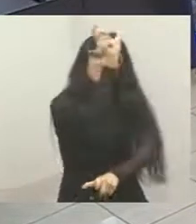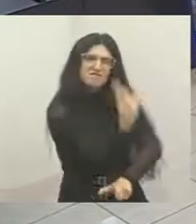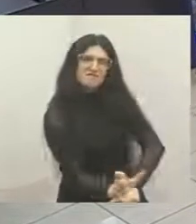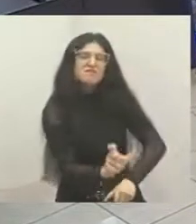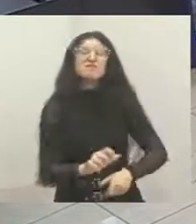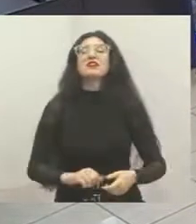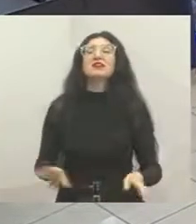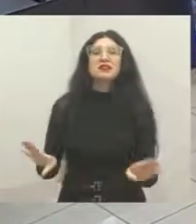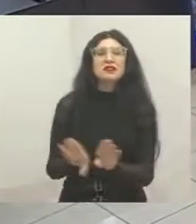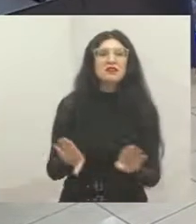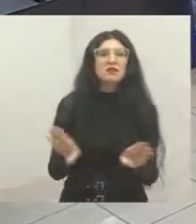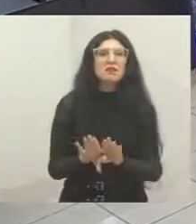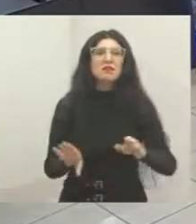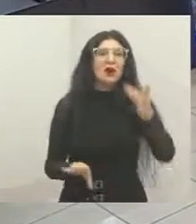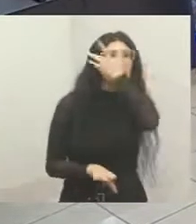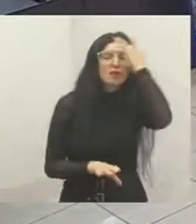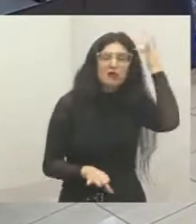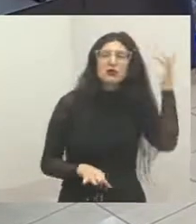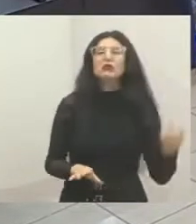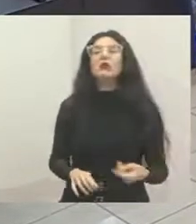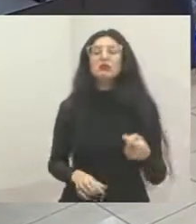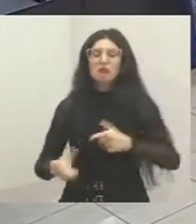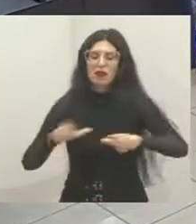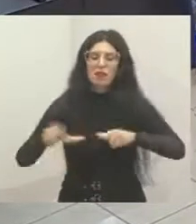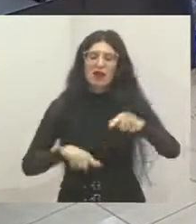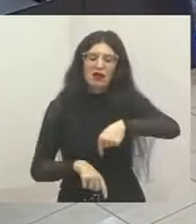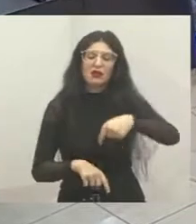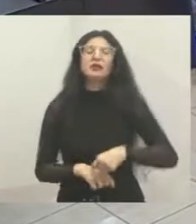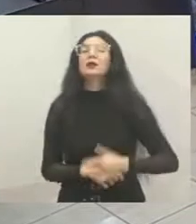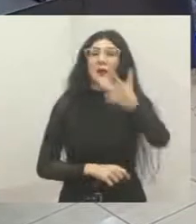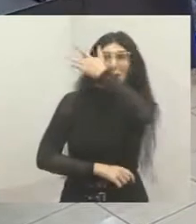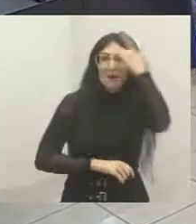controle interno que está aqui presente também. Agradecer os